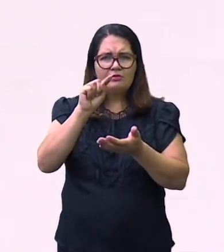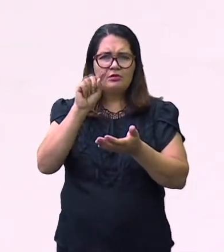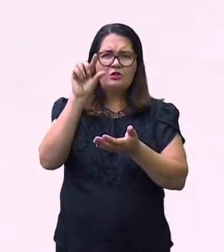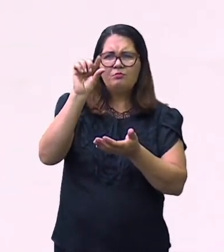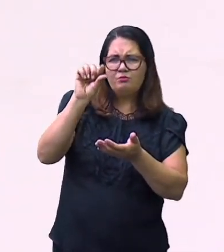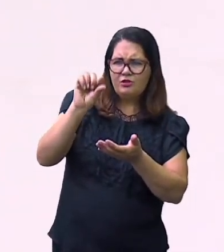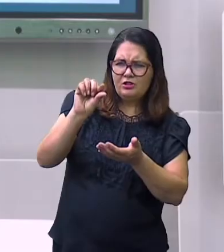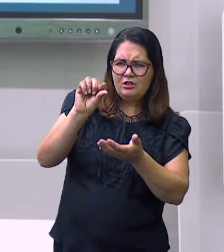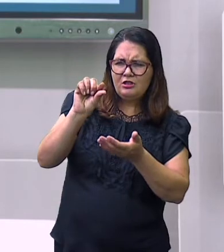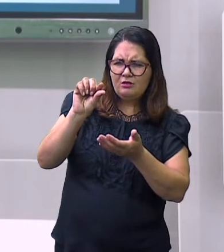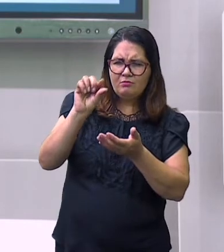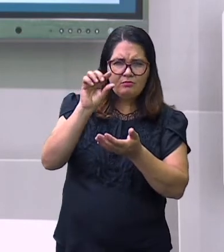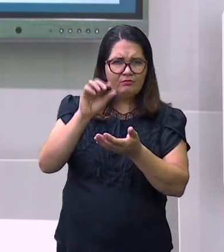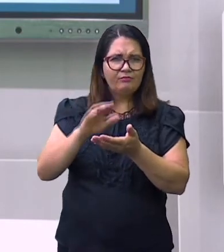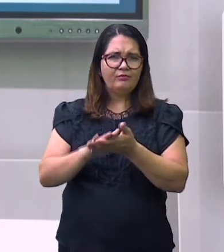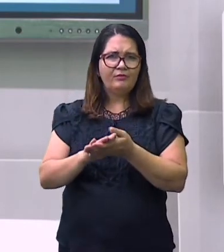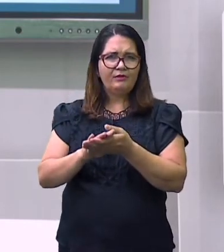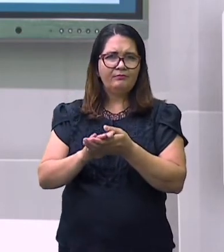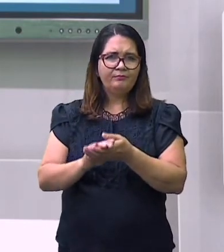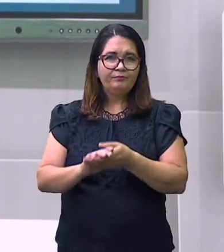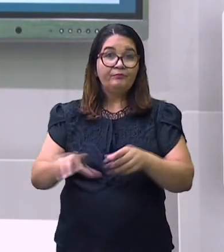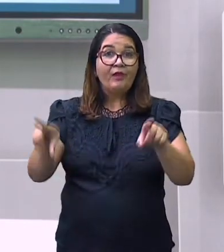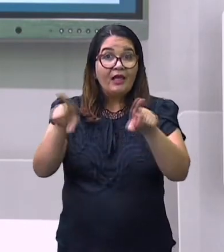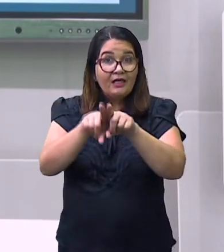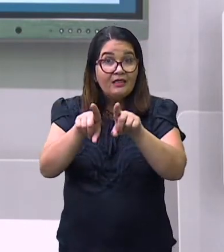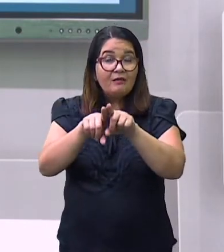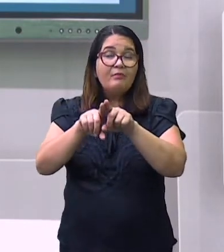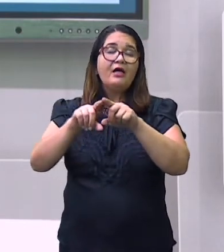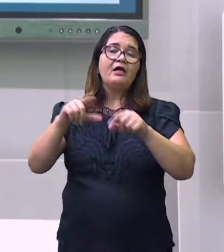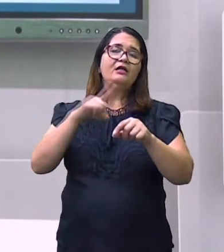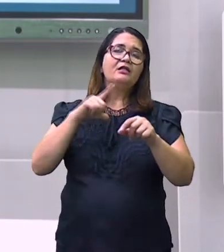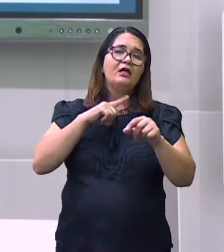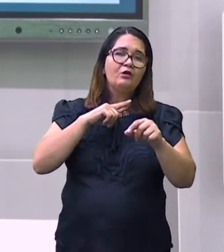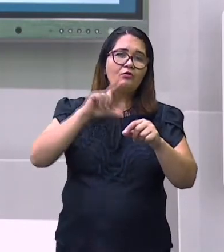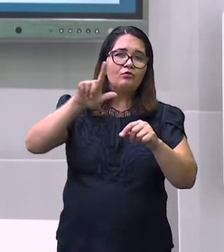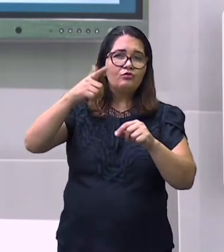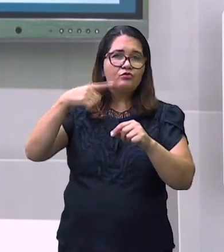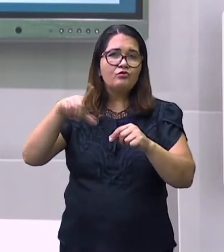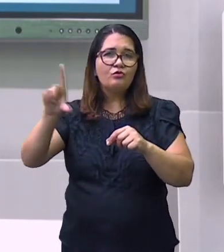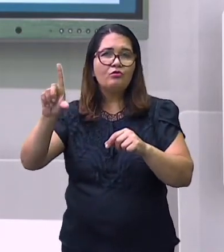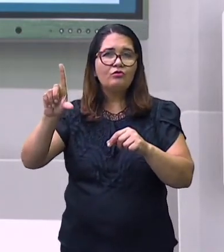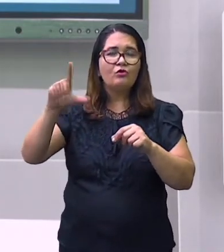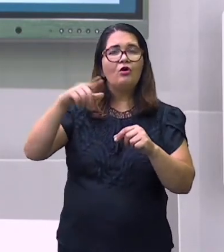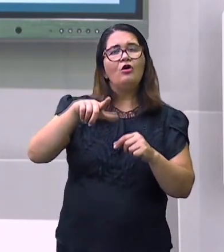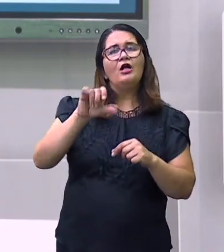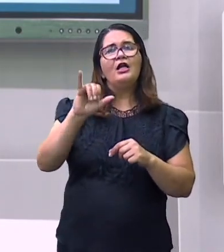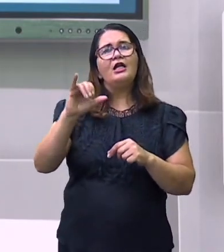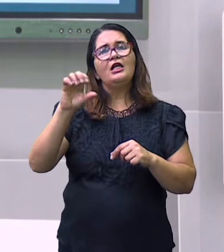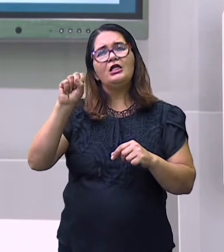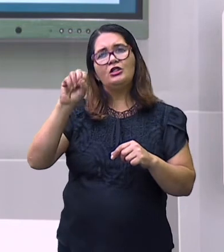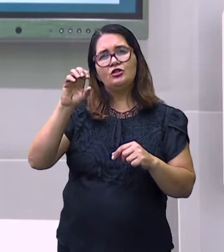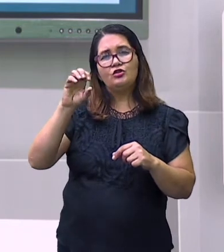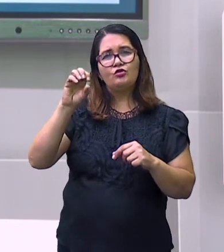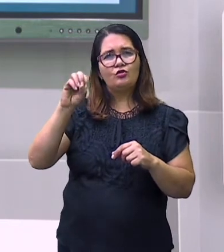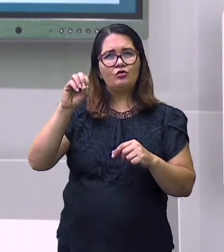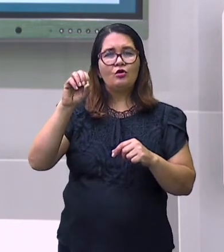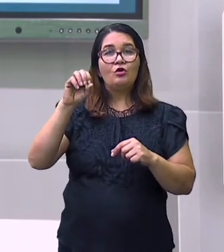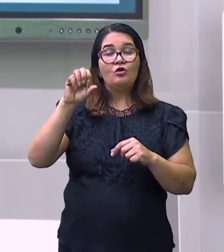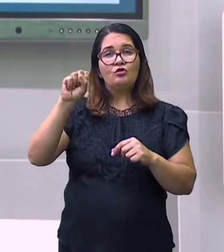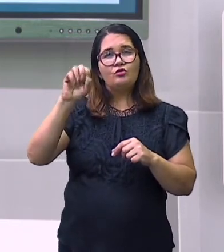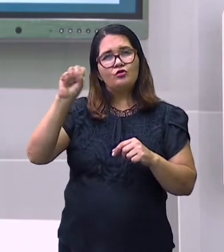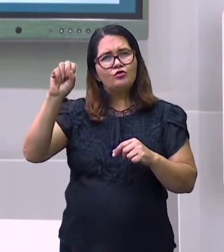vai ter lisossomo, ribossomo, lisossomo. O lisossomo,